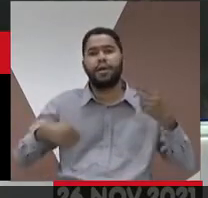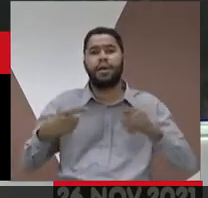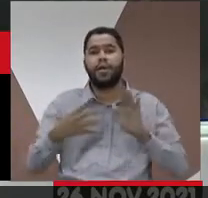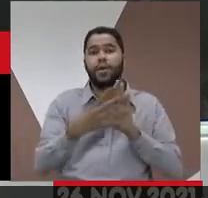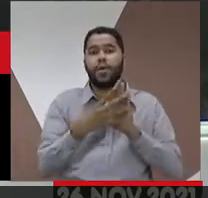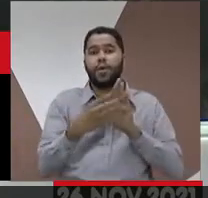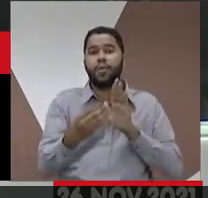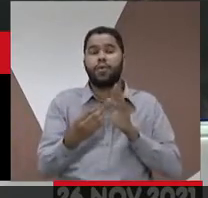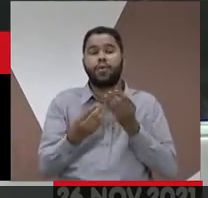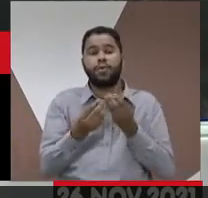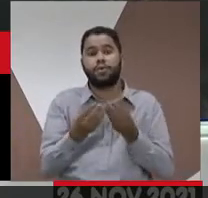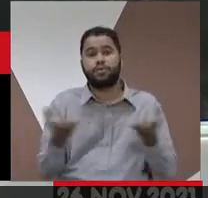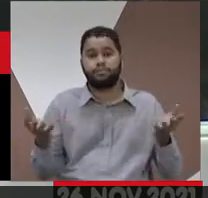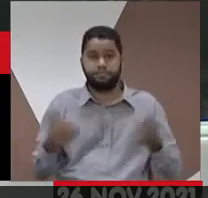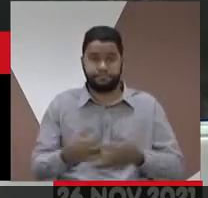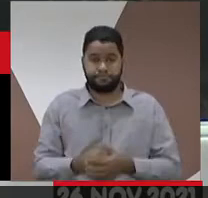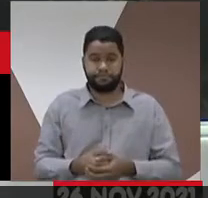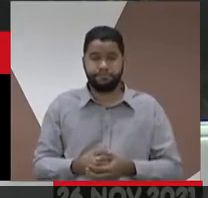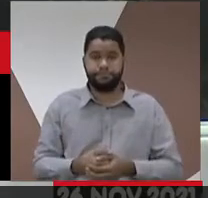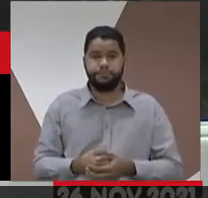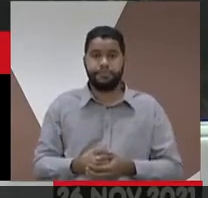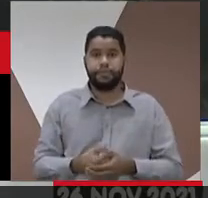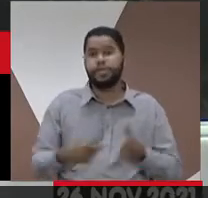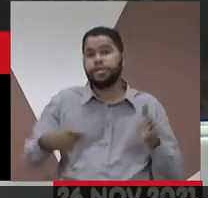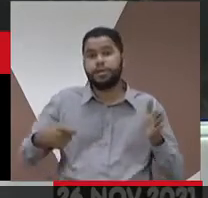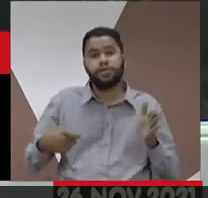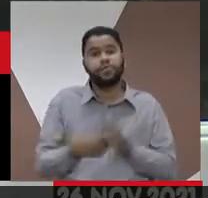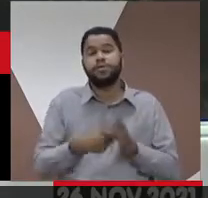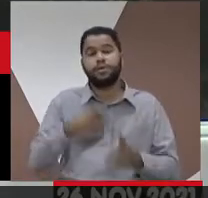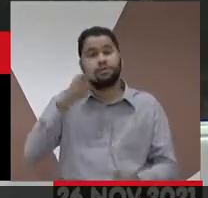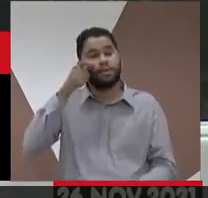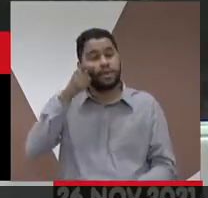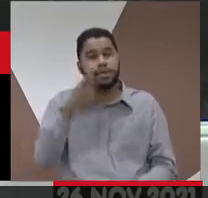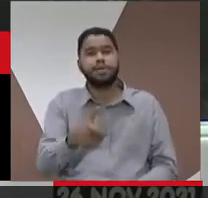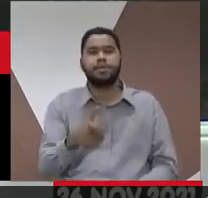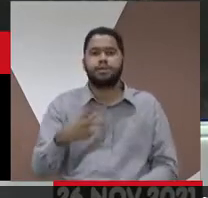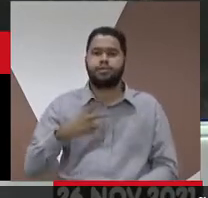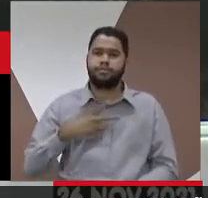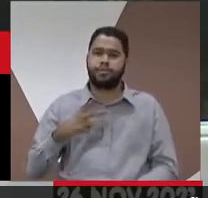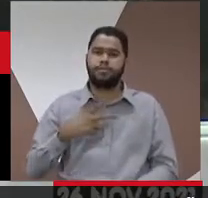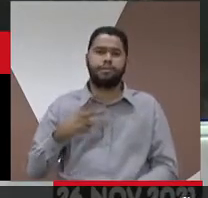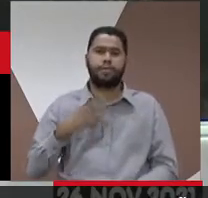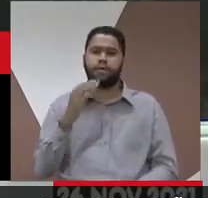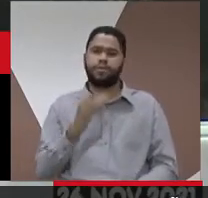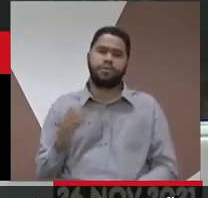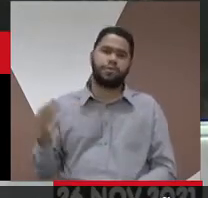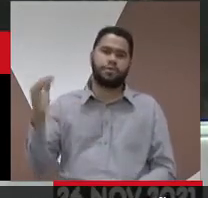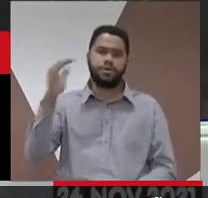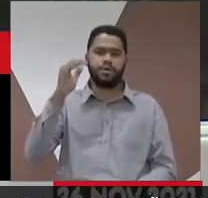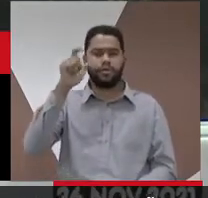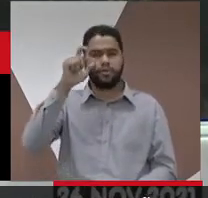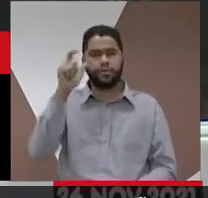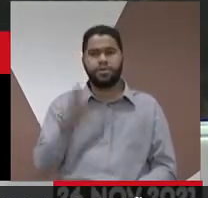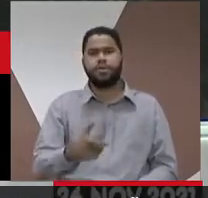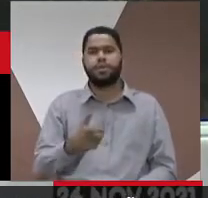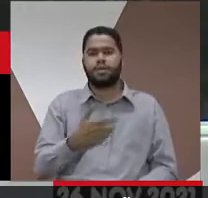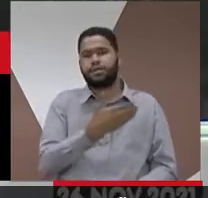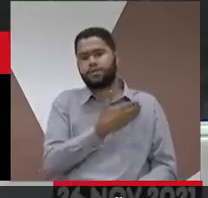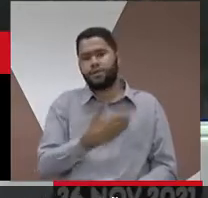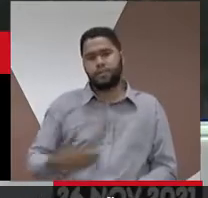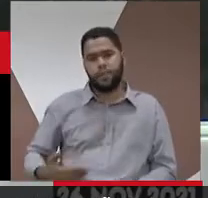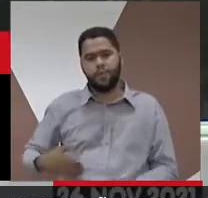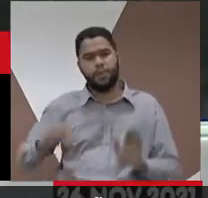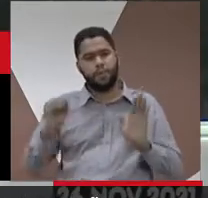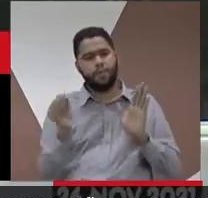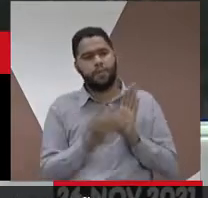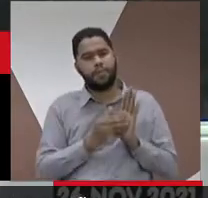modelo de concessão, denunciando o interesse privado acima do interesse público que está colocado